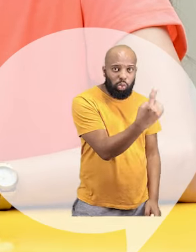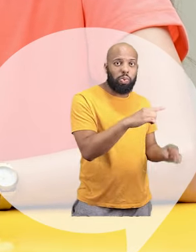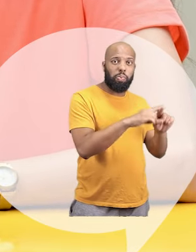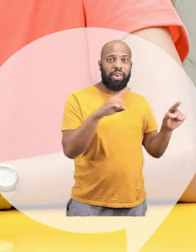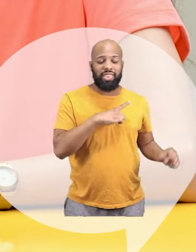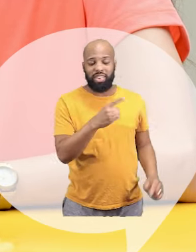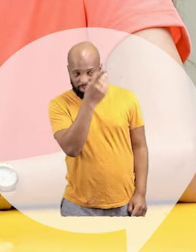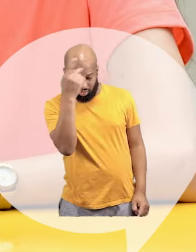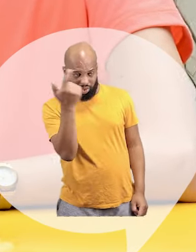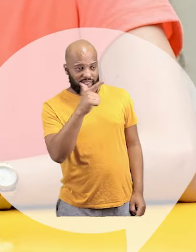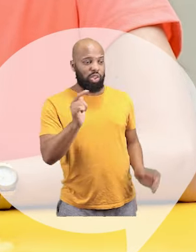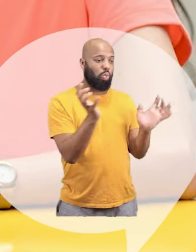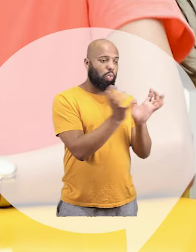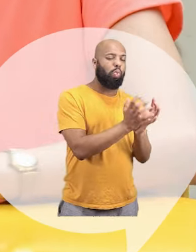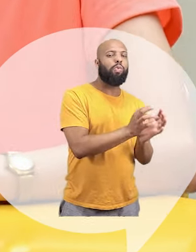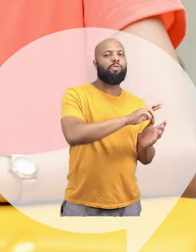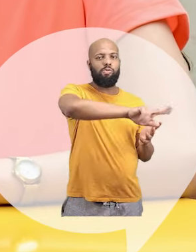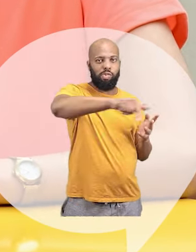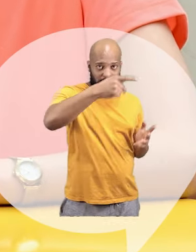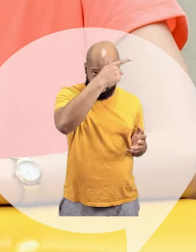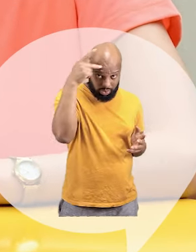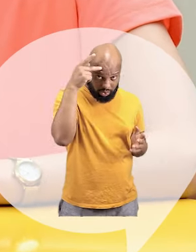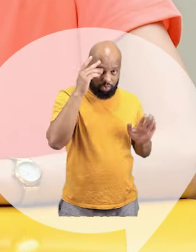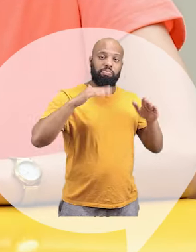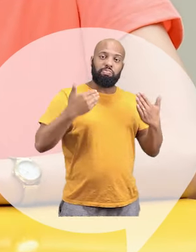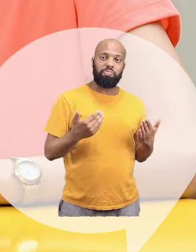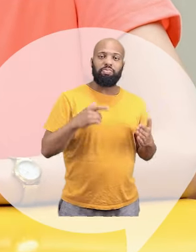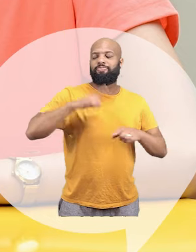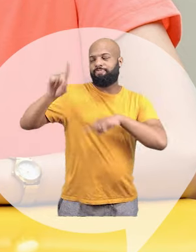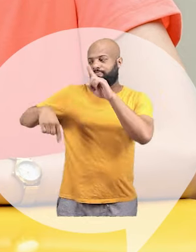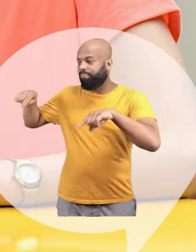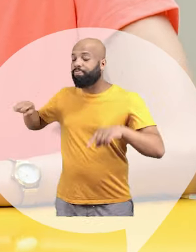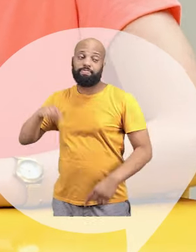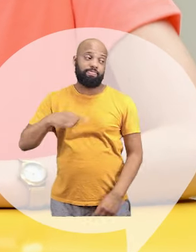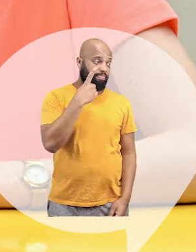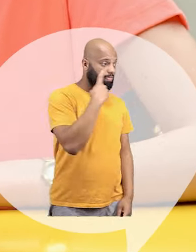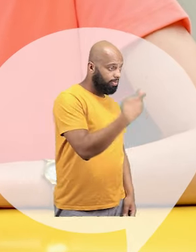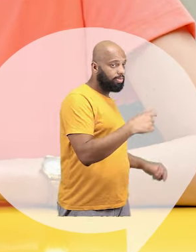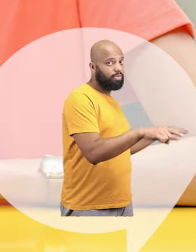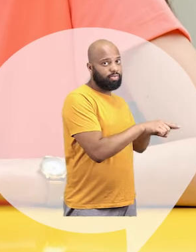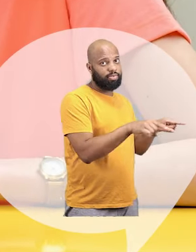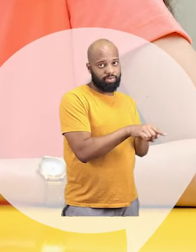Às vezes tem uma pessoa que tem toda uma outra equipe por trás então tem várias tem variantes